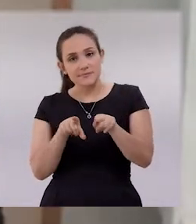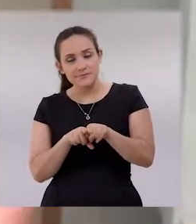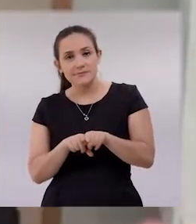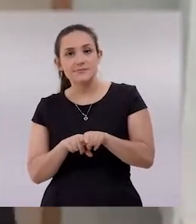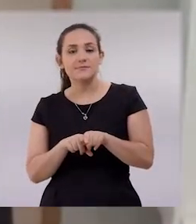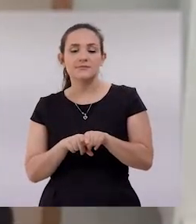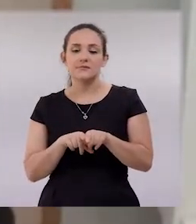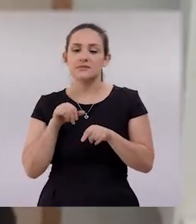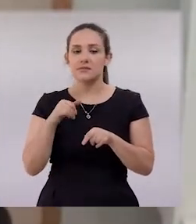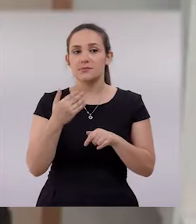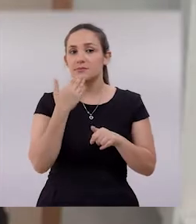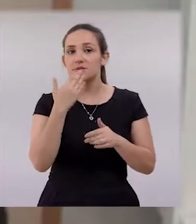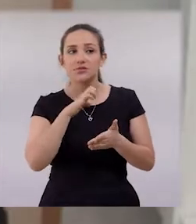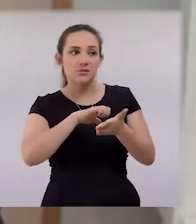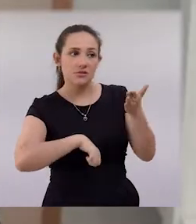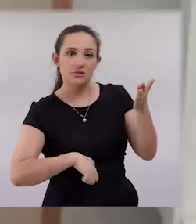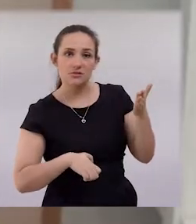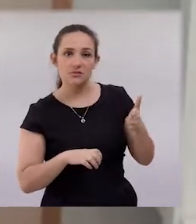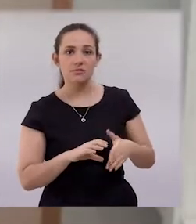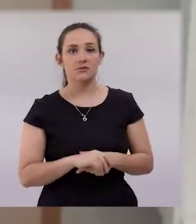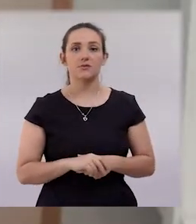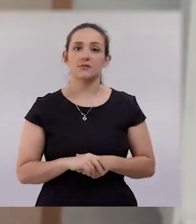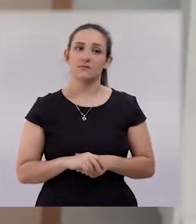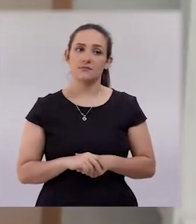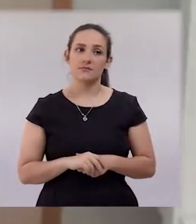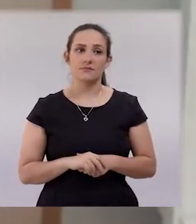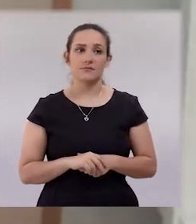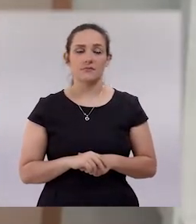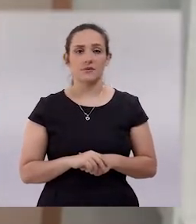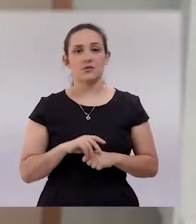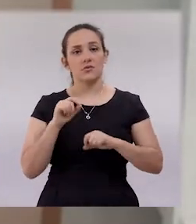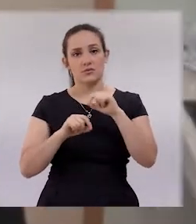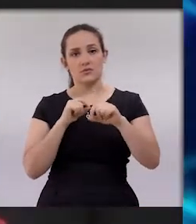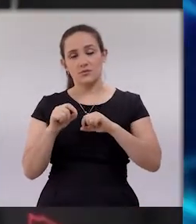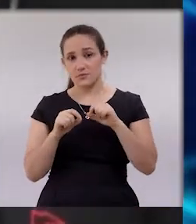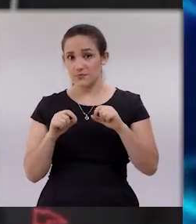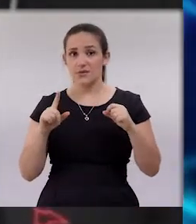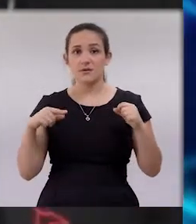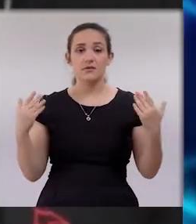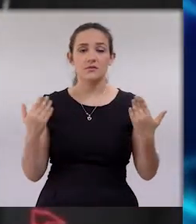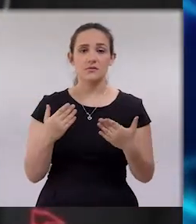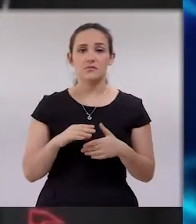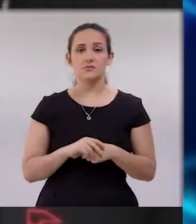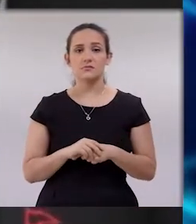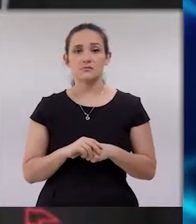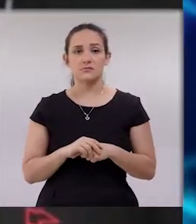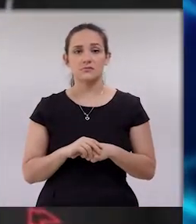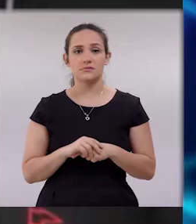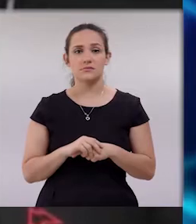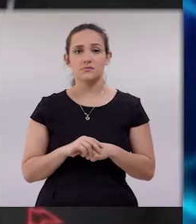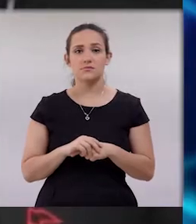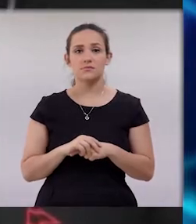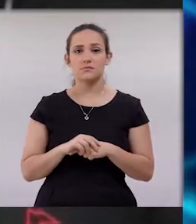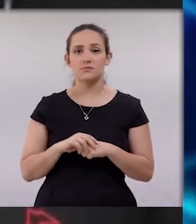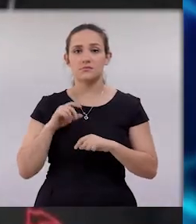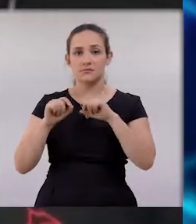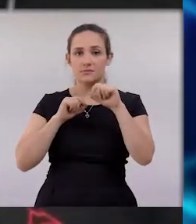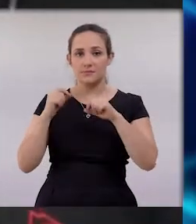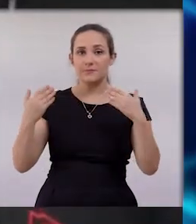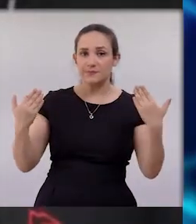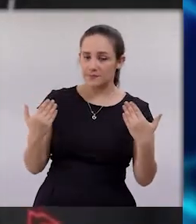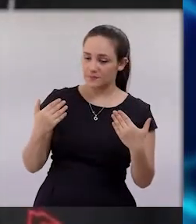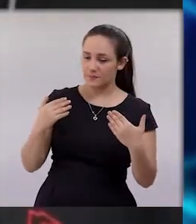também solicitações de exames se necessário. Então, qualquer documento eletrônico pode ser emitido com a certificação digital do